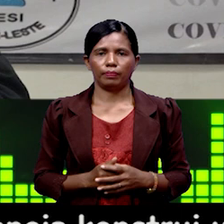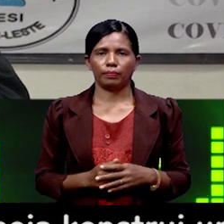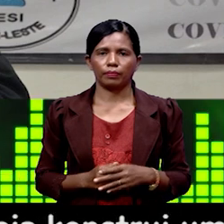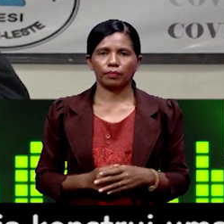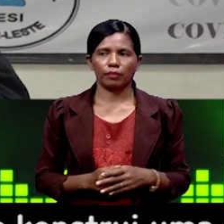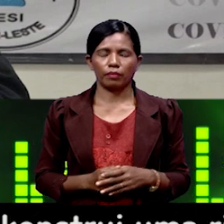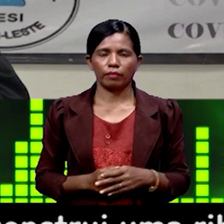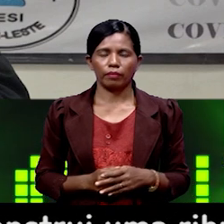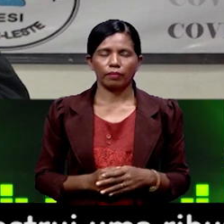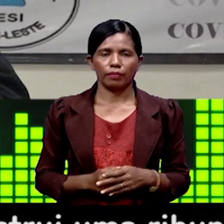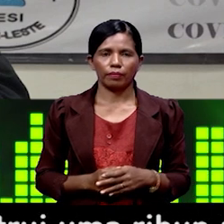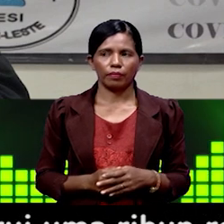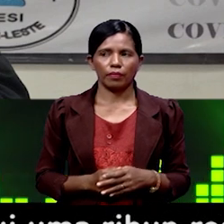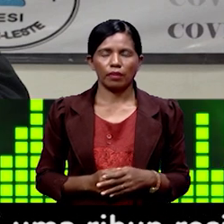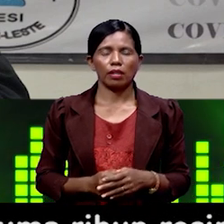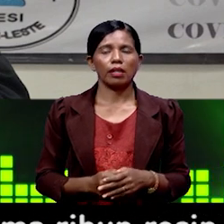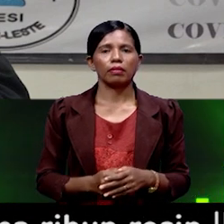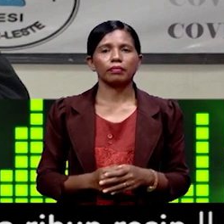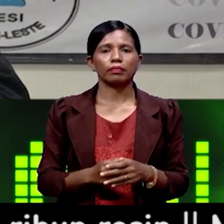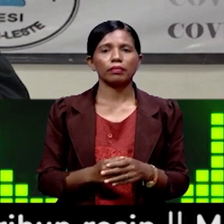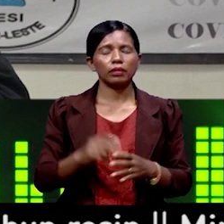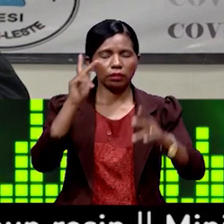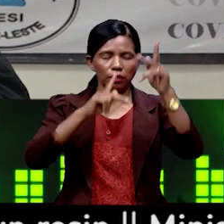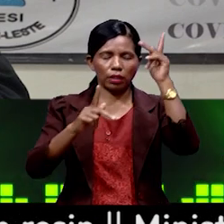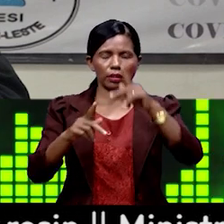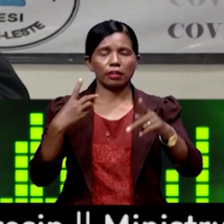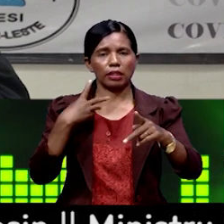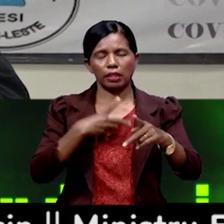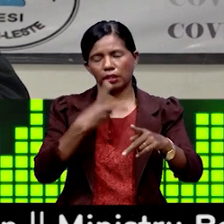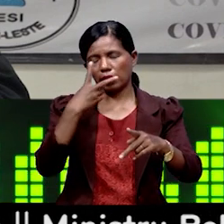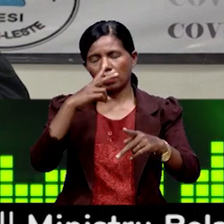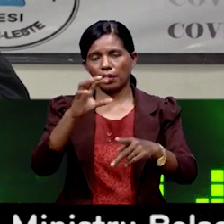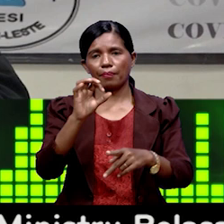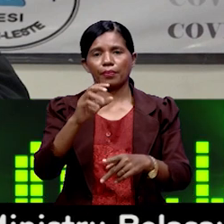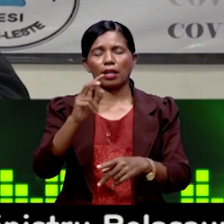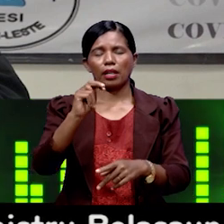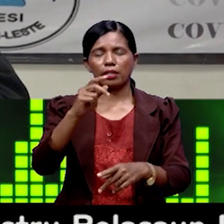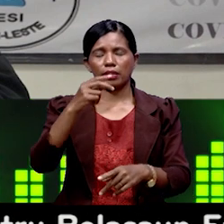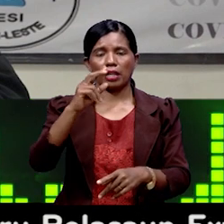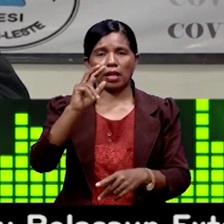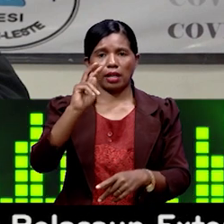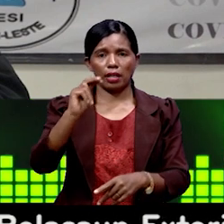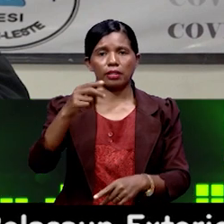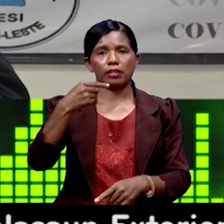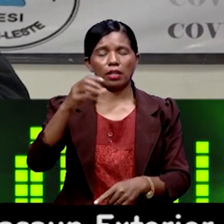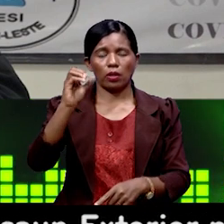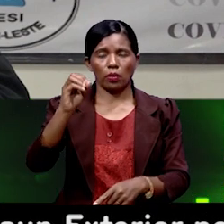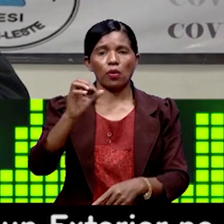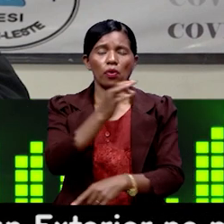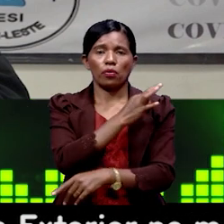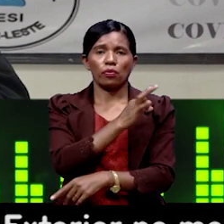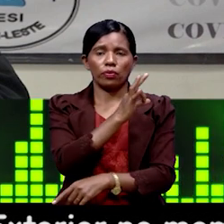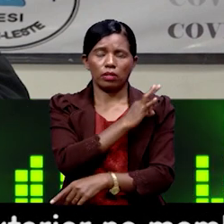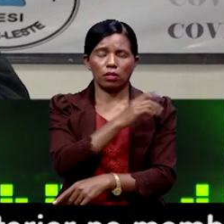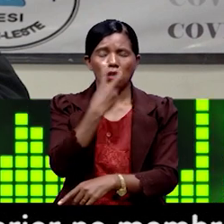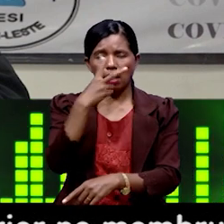então se corrupção é caso sira neve durante finado né resista NGO forum ninia membro siramos defecta né